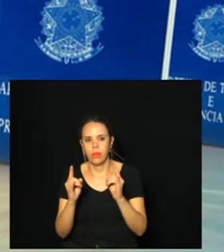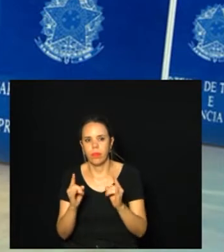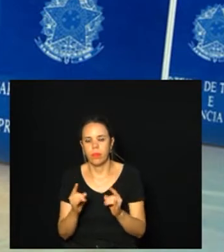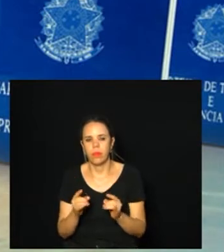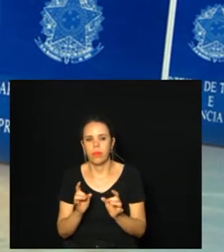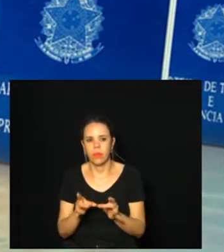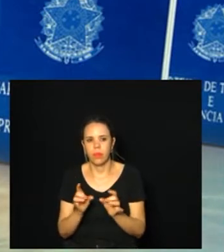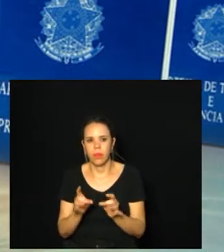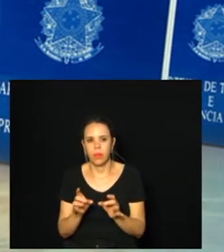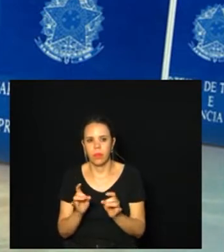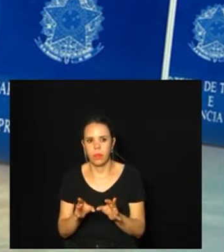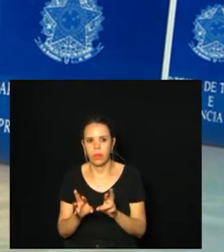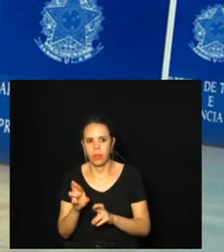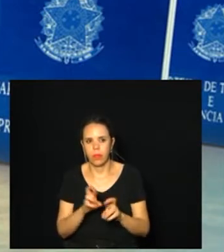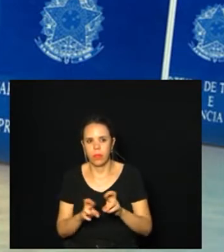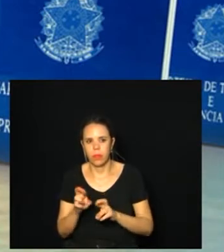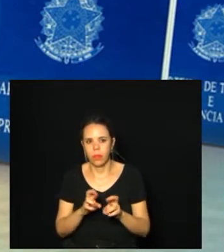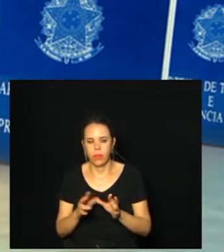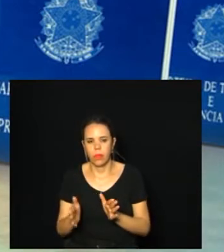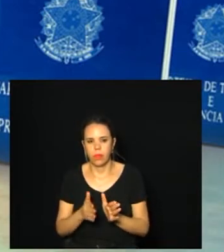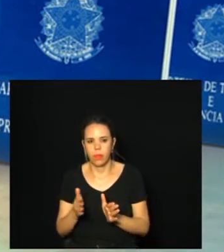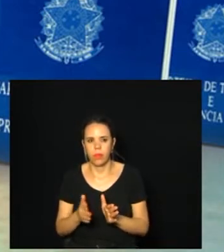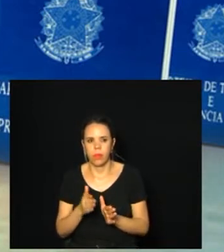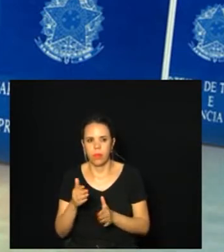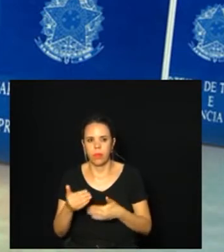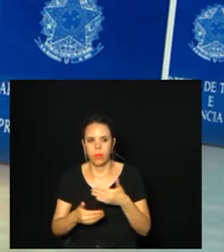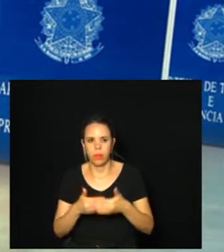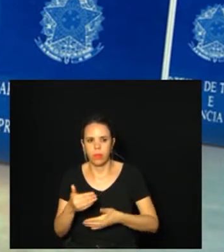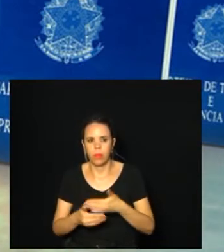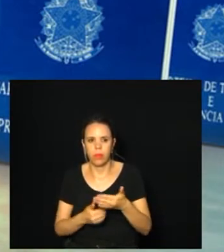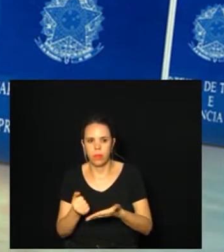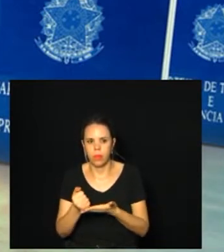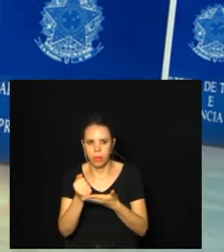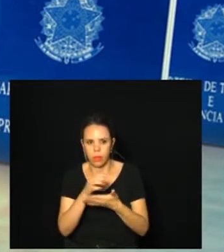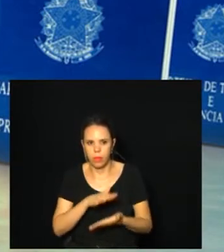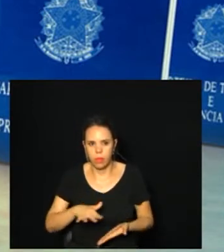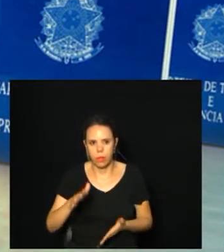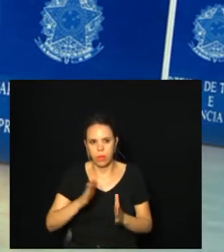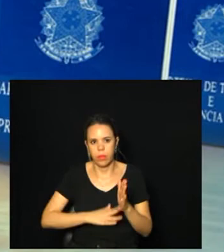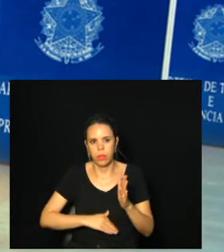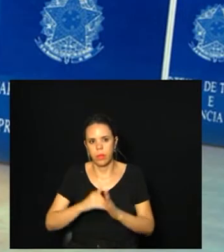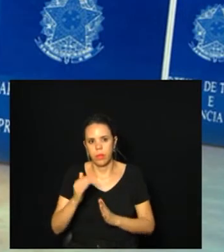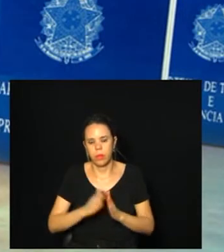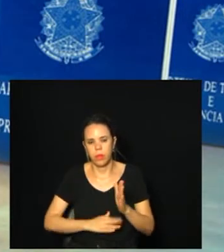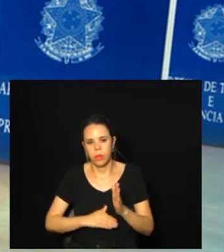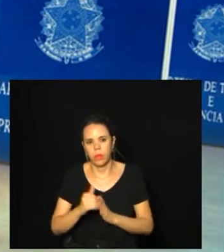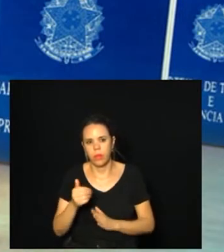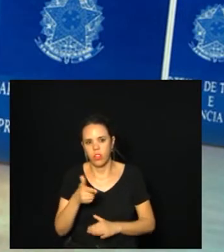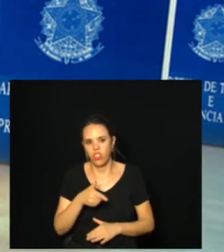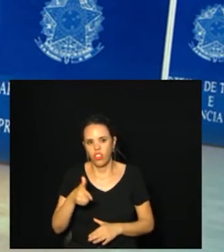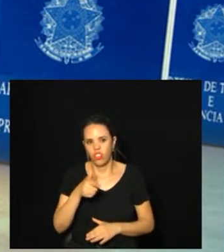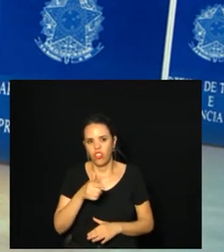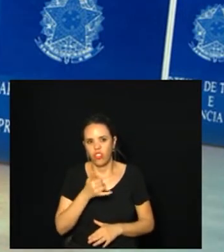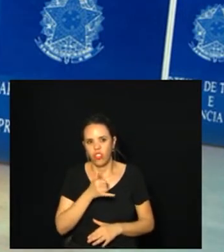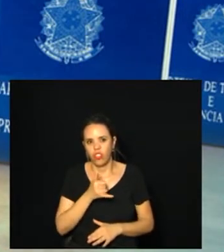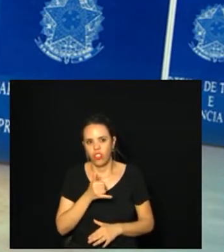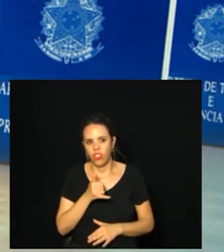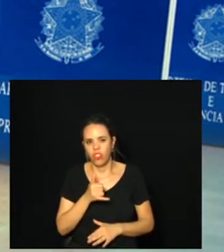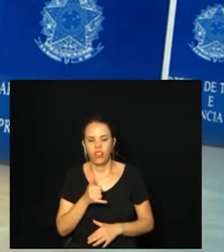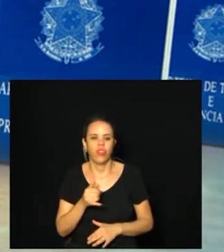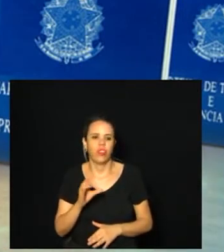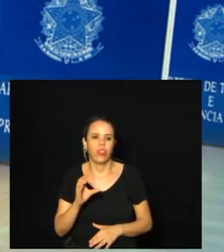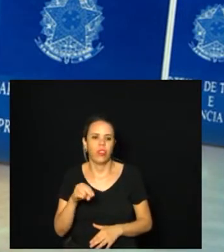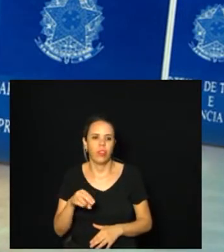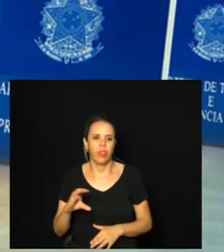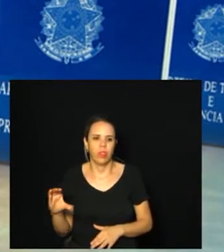de vendas, analista de processo, ajudante geral, pintor eletrostático, operador torno